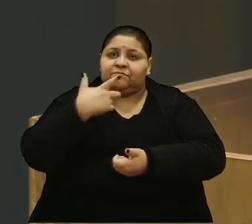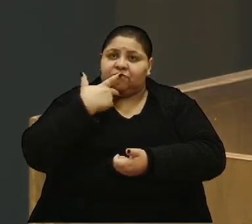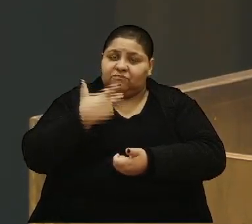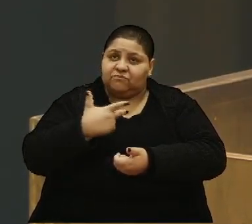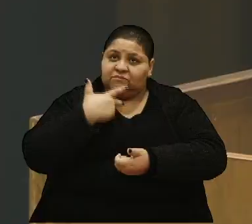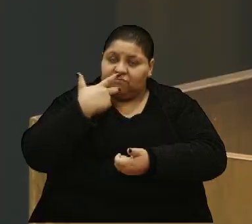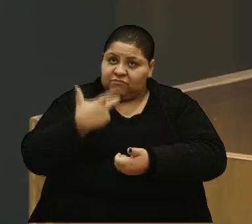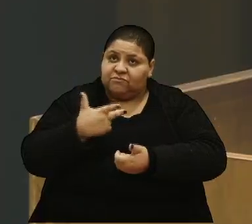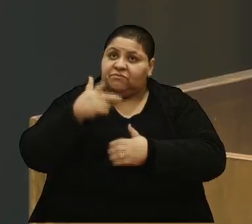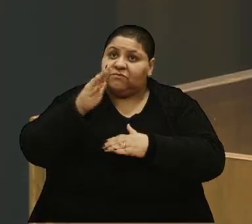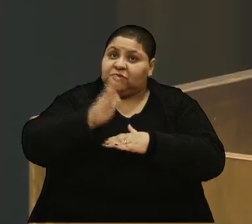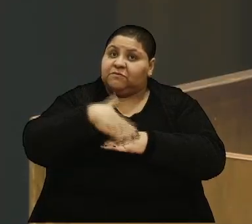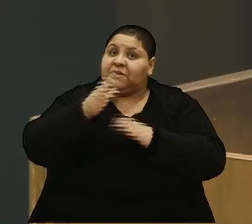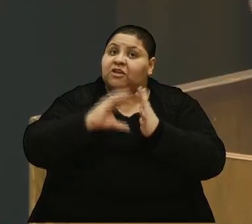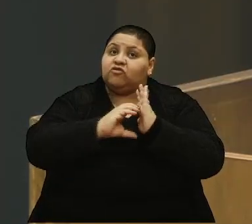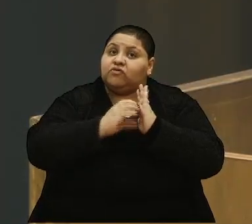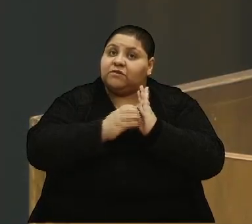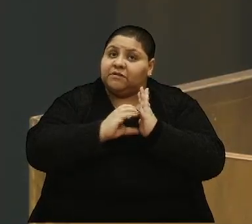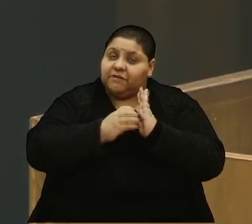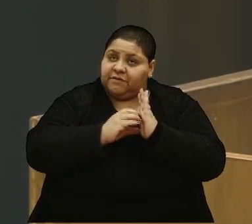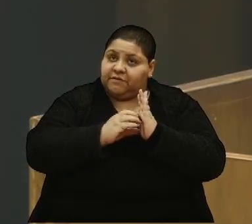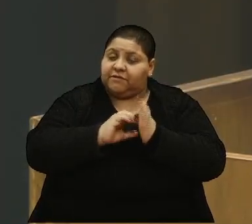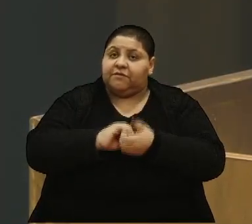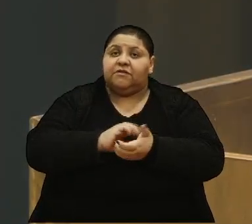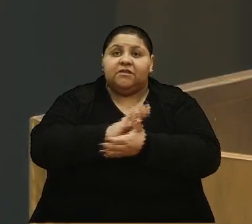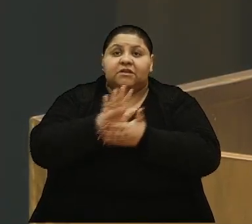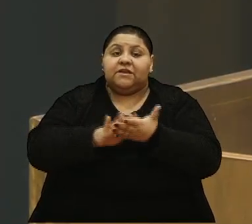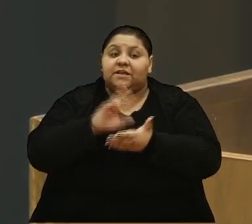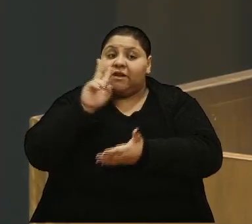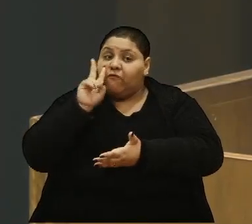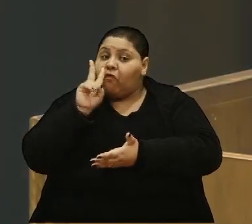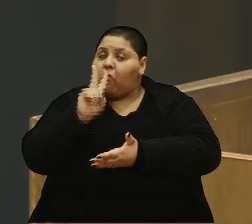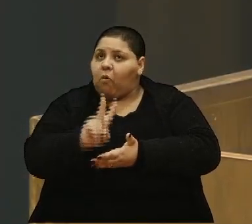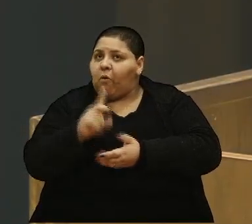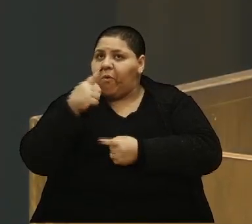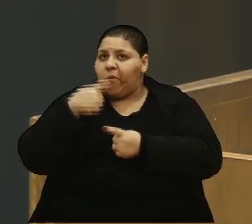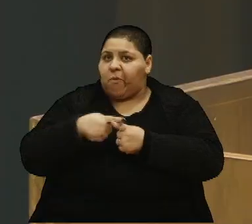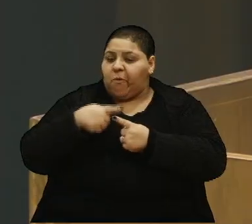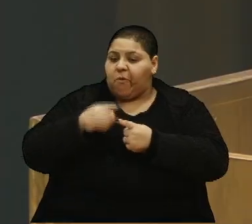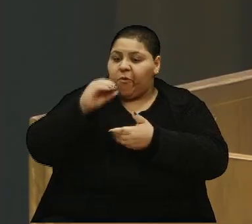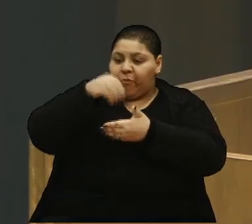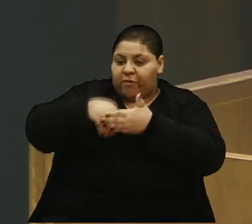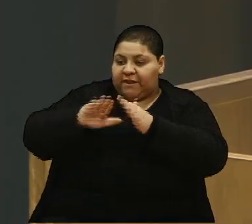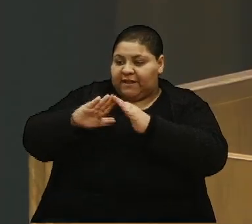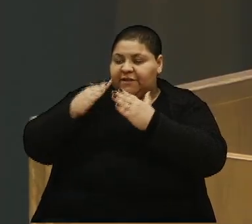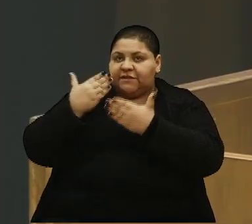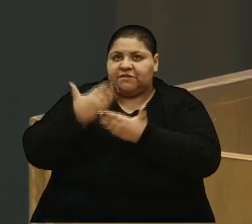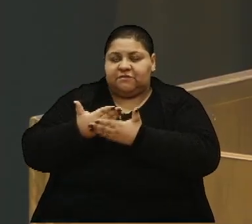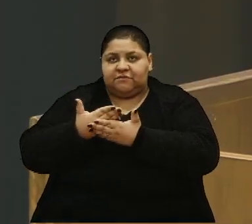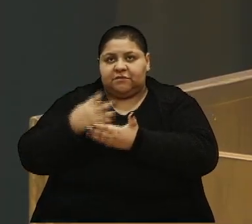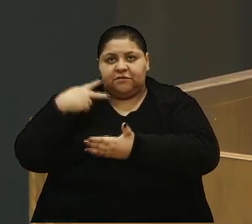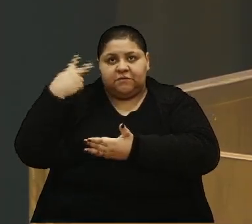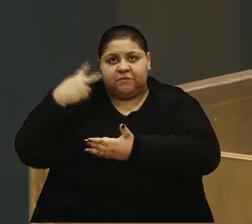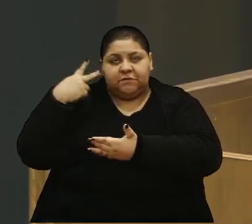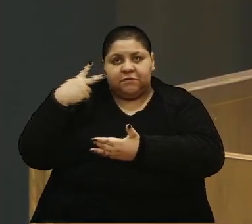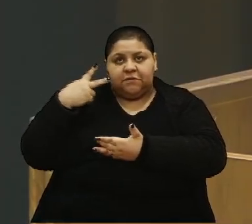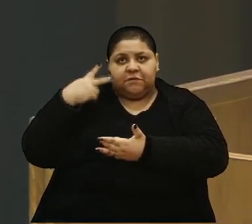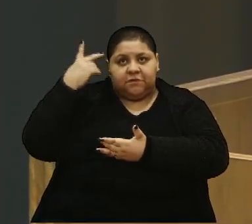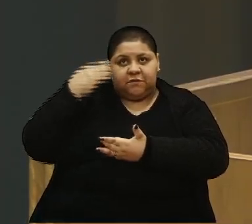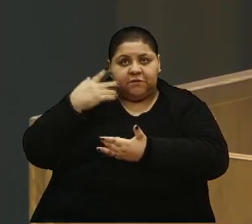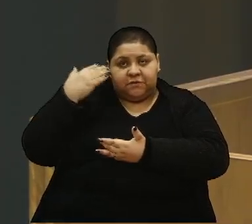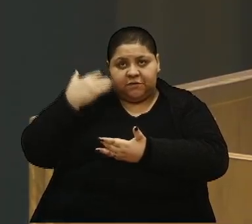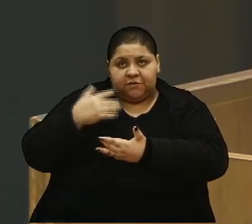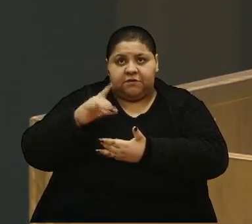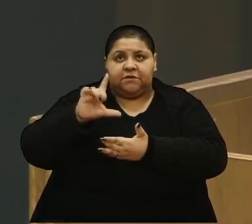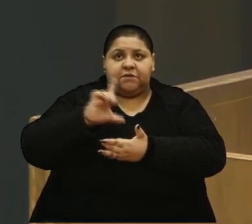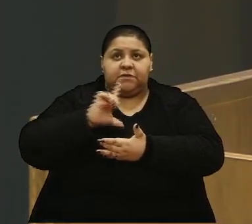trazer mais um fato que ninguém olhou ainda, porque nas escolas, vereadora Daiane, as escolas